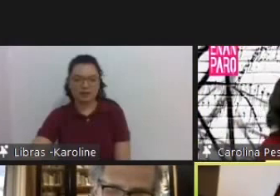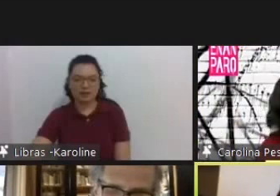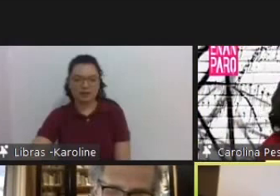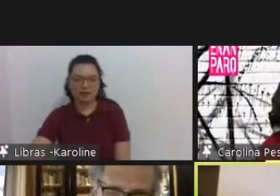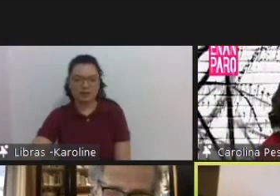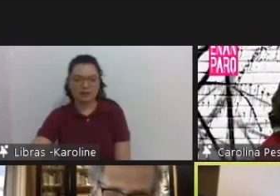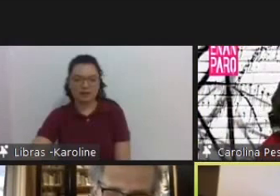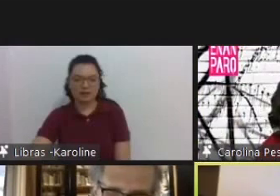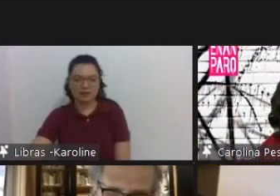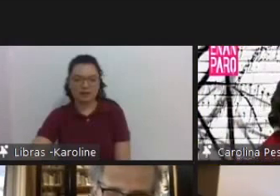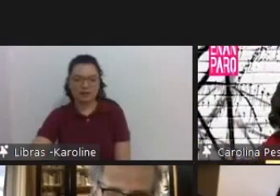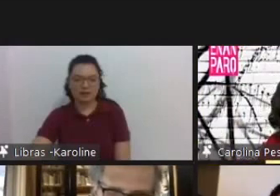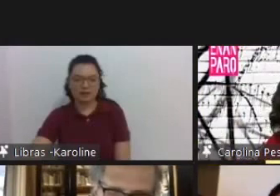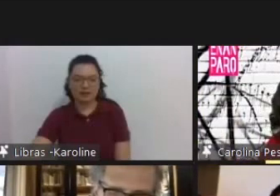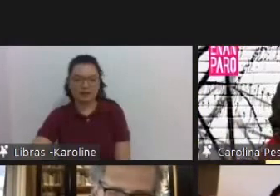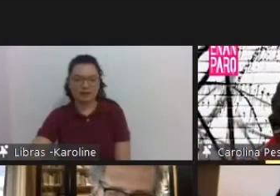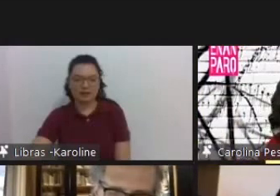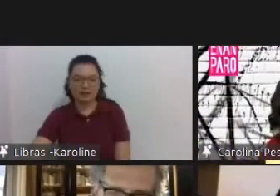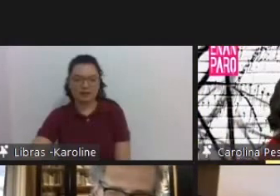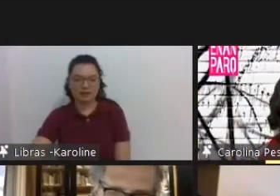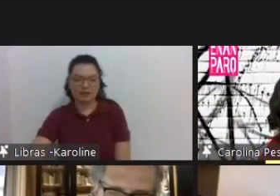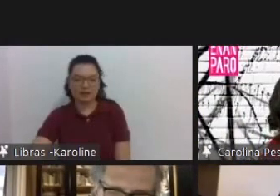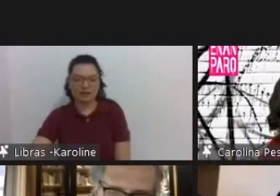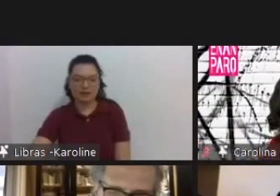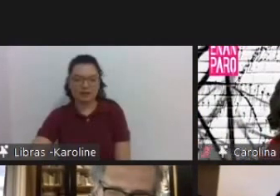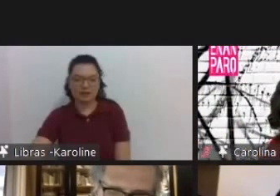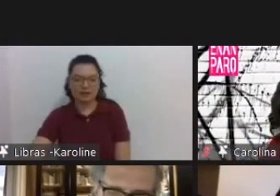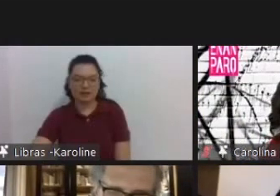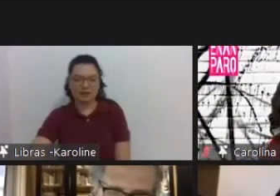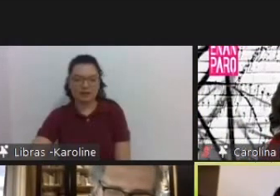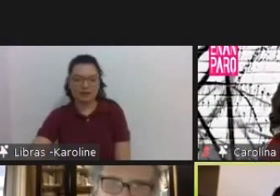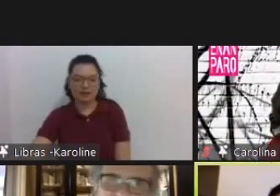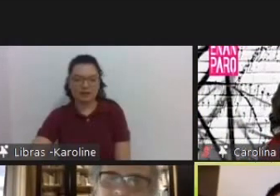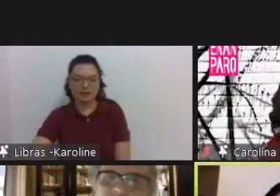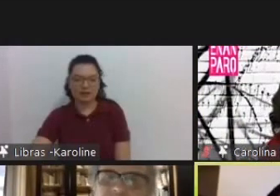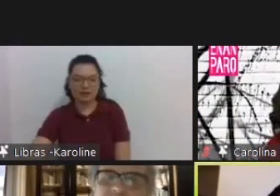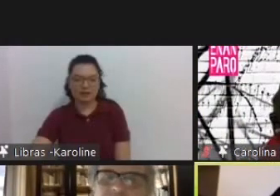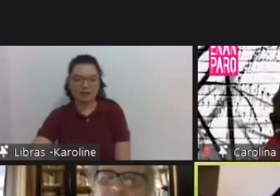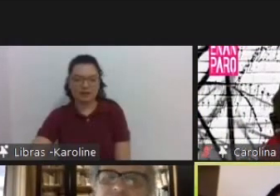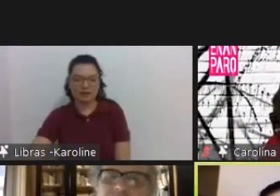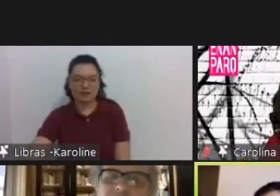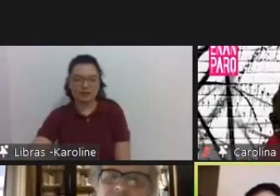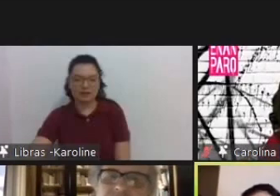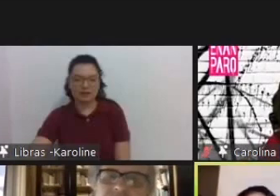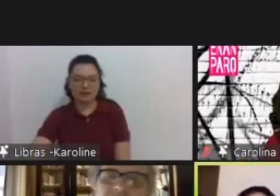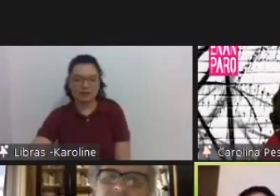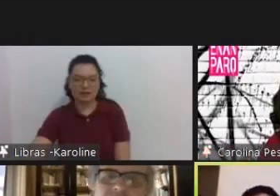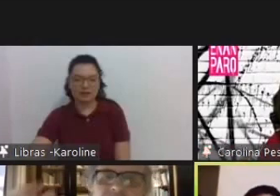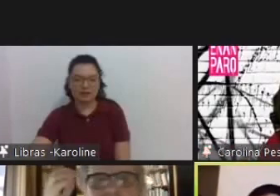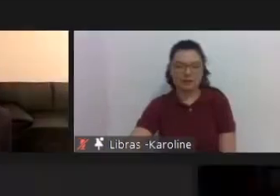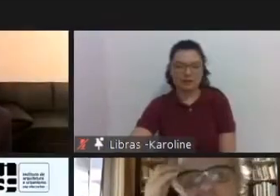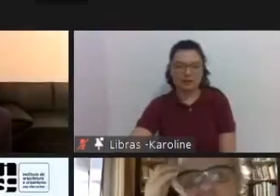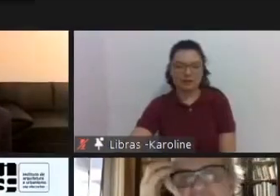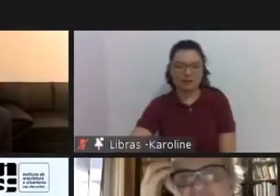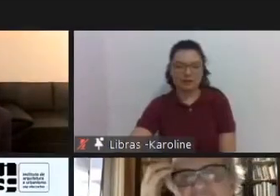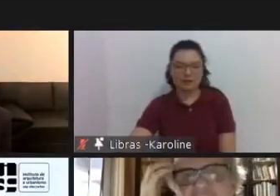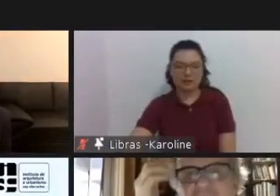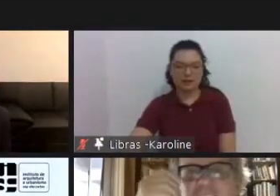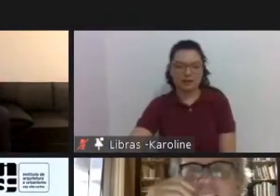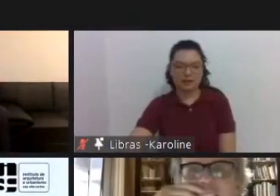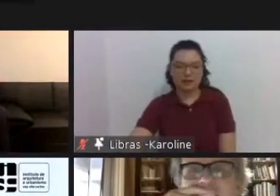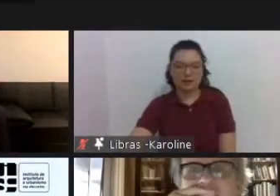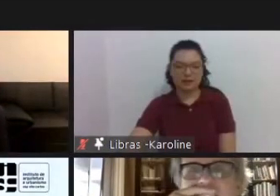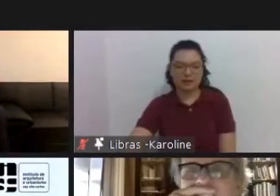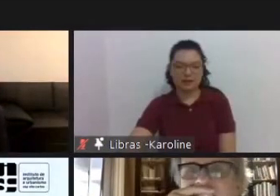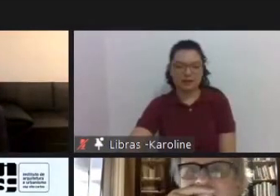bom. É. Tchau, gente. Parabéns, hein, Carolina, Luciana, todo mundo aqui. Tchau. A gente